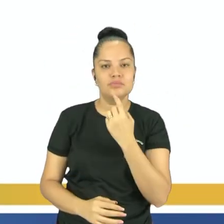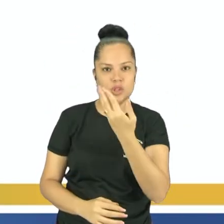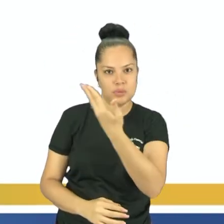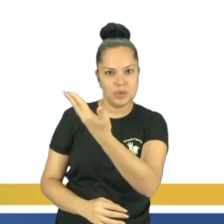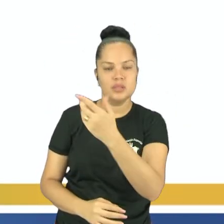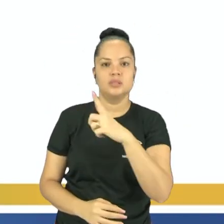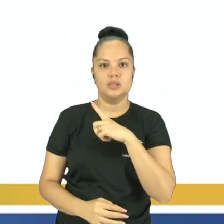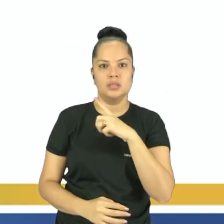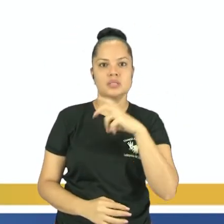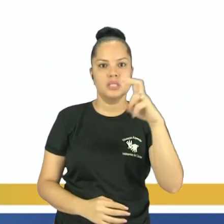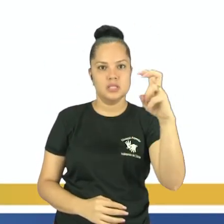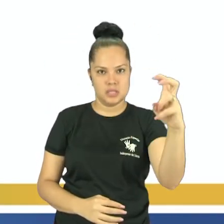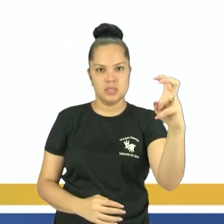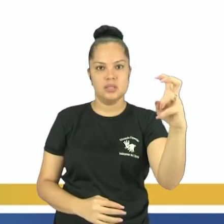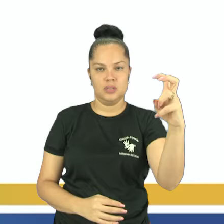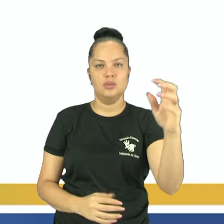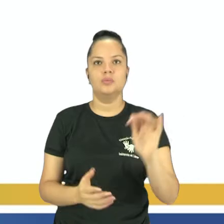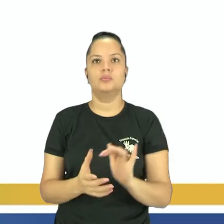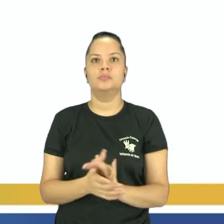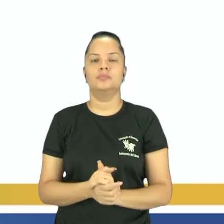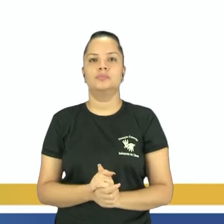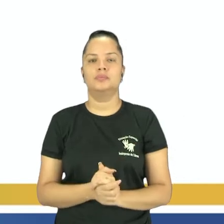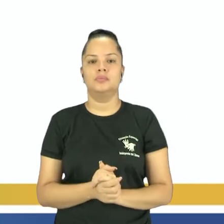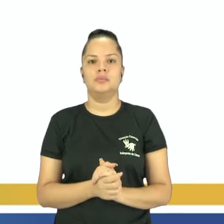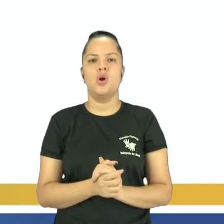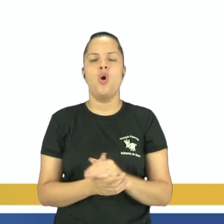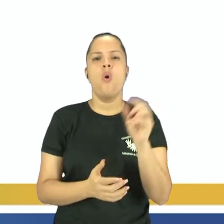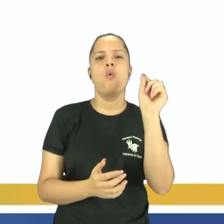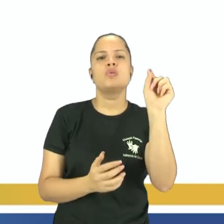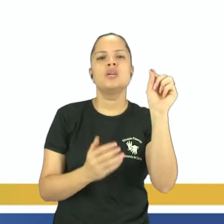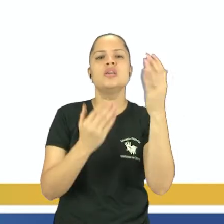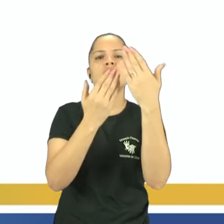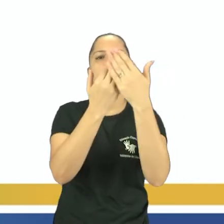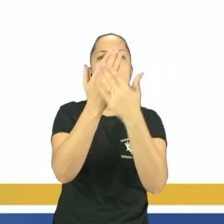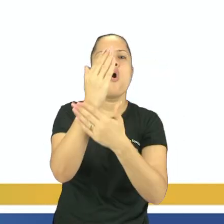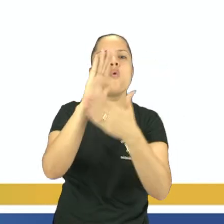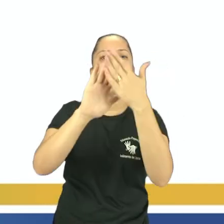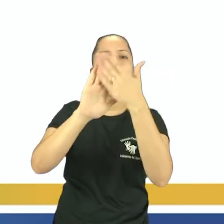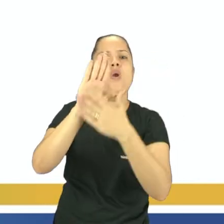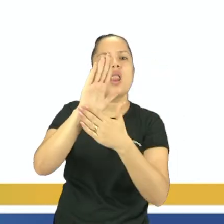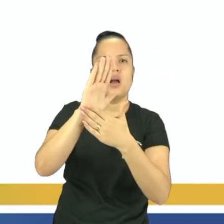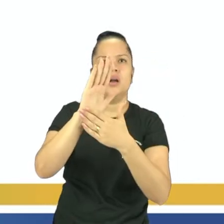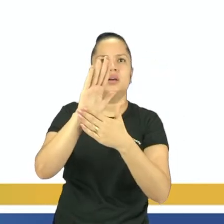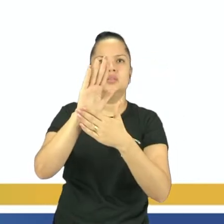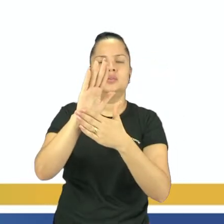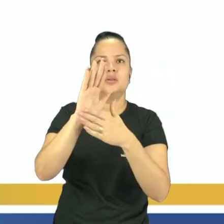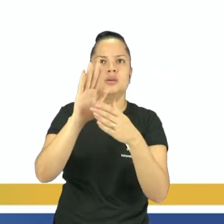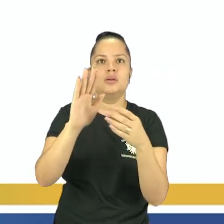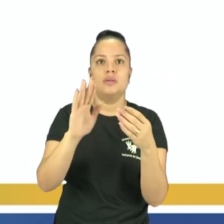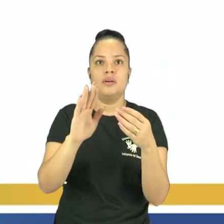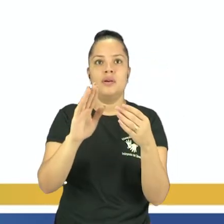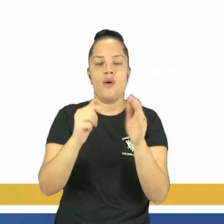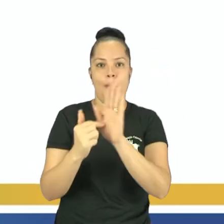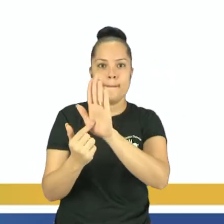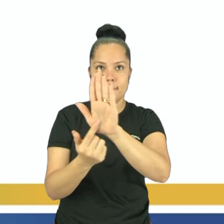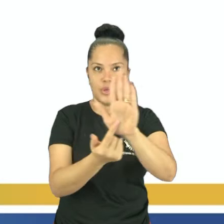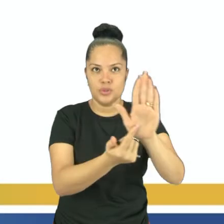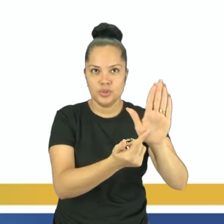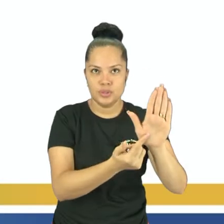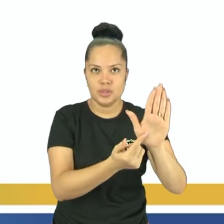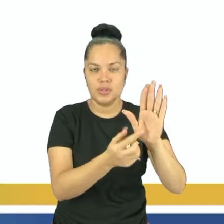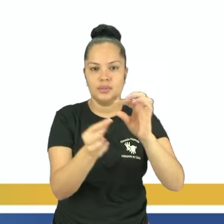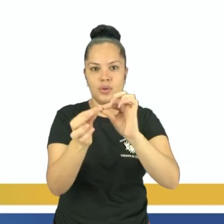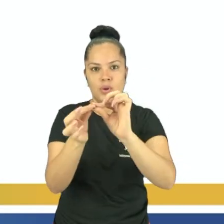ó, 5 vértices, certo? Mas o que é o lado, né? O lado, estão vendo a setinha aí indicando o lado na figura?